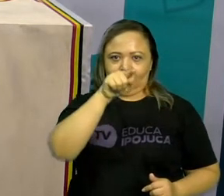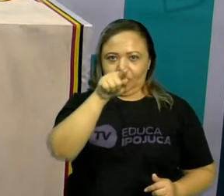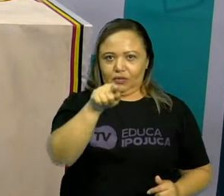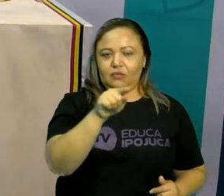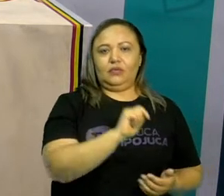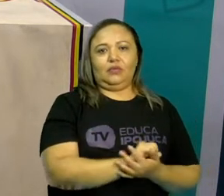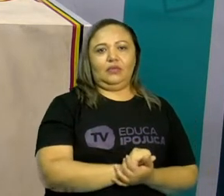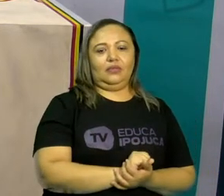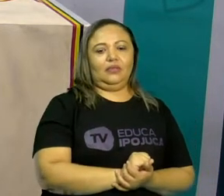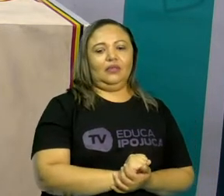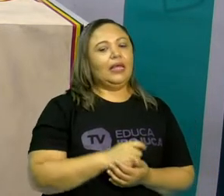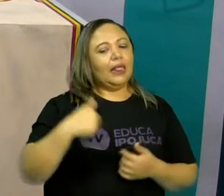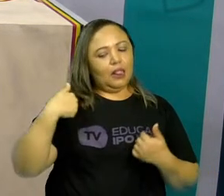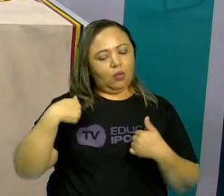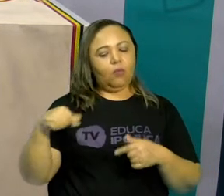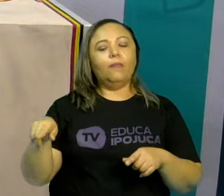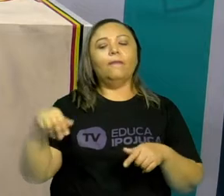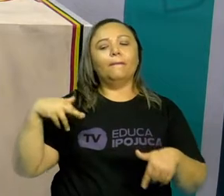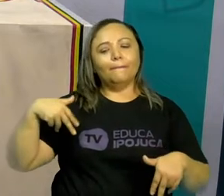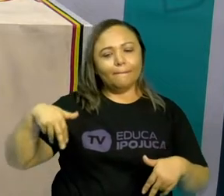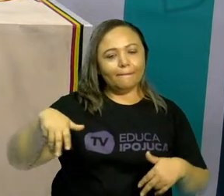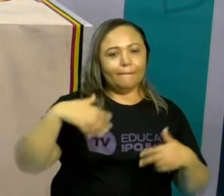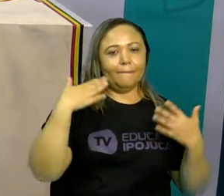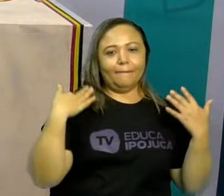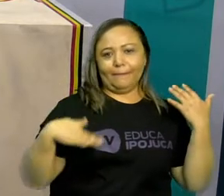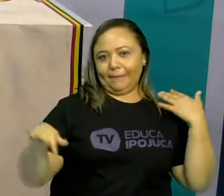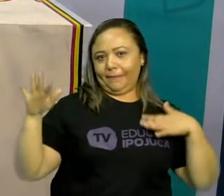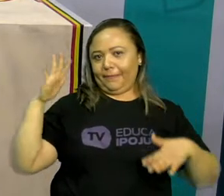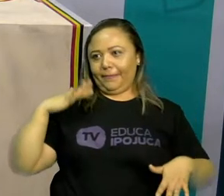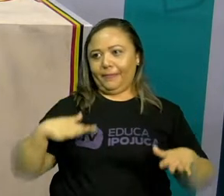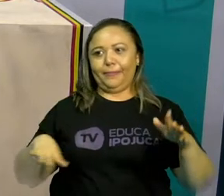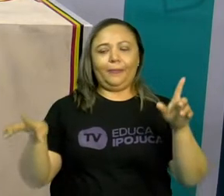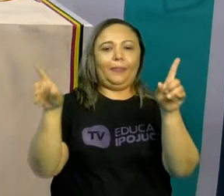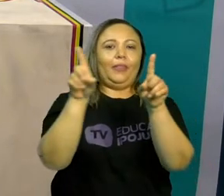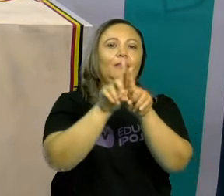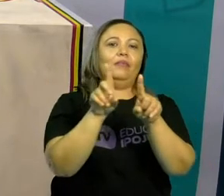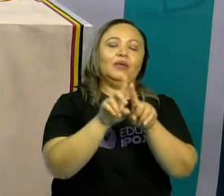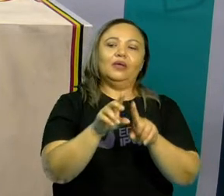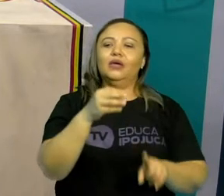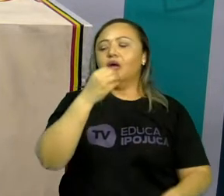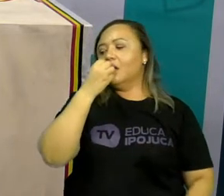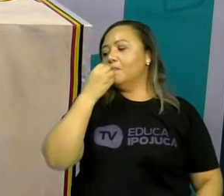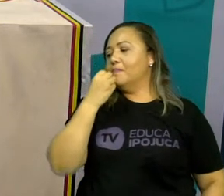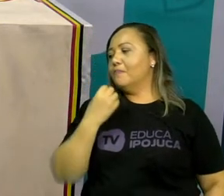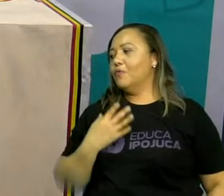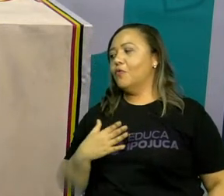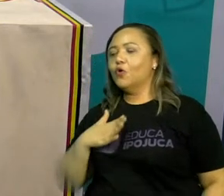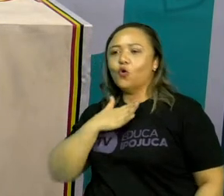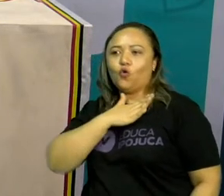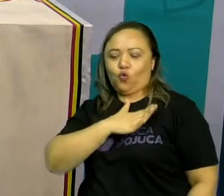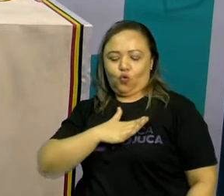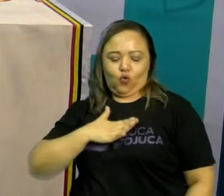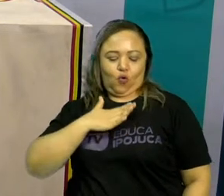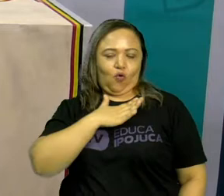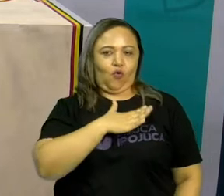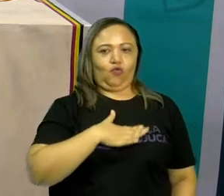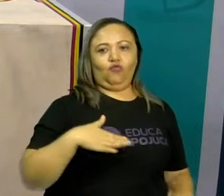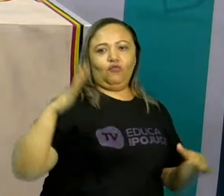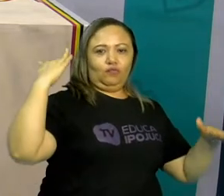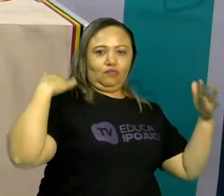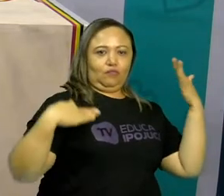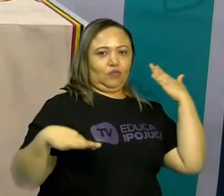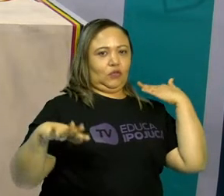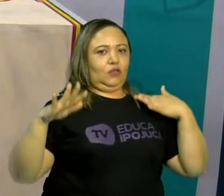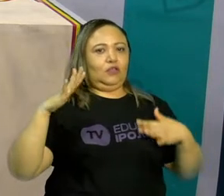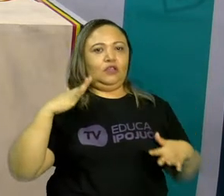também passeando pela Floresta Pois é muito bom eu gosto muito de passear pela